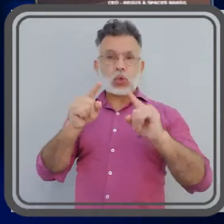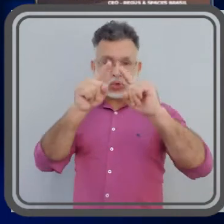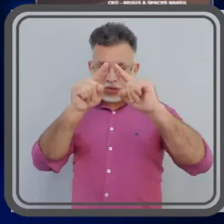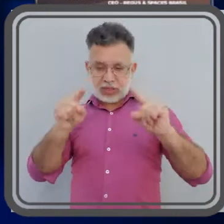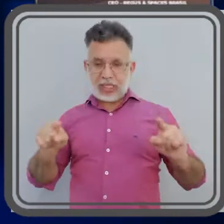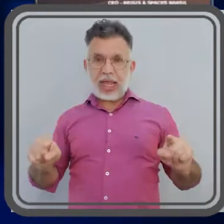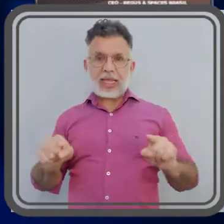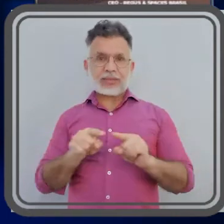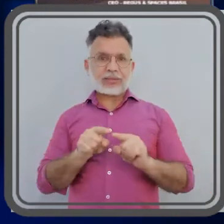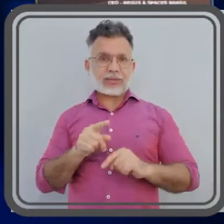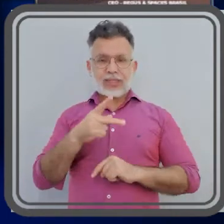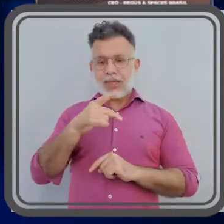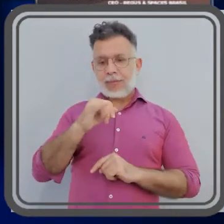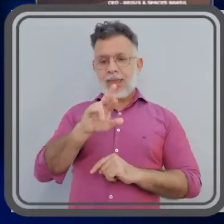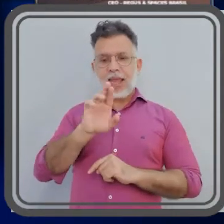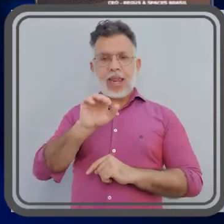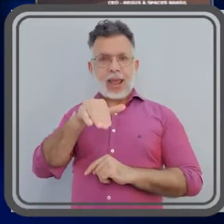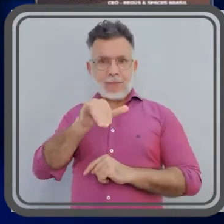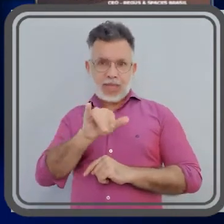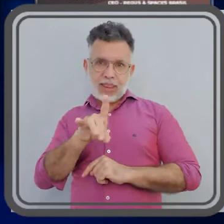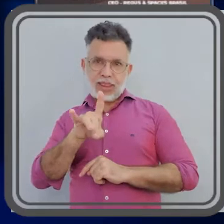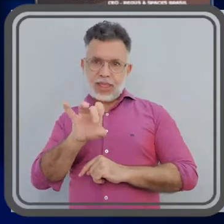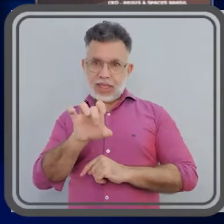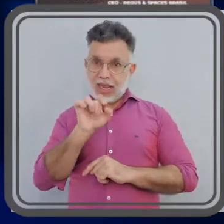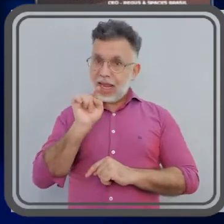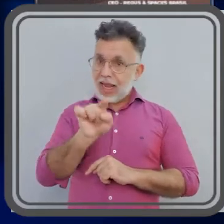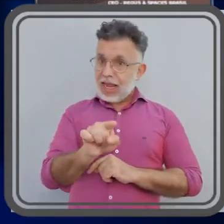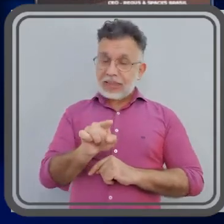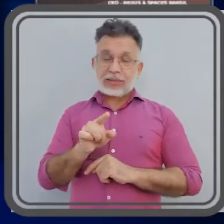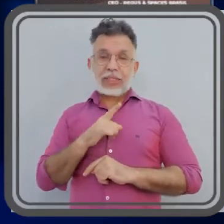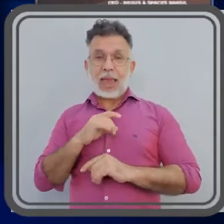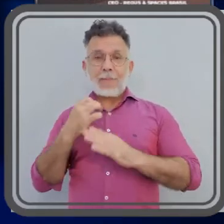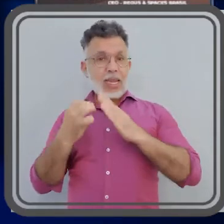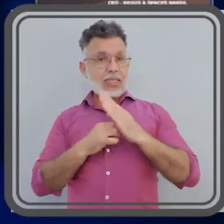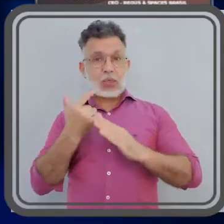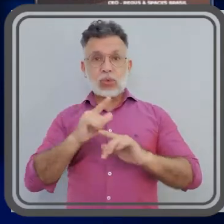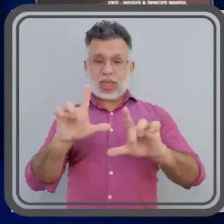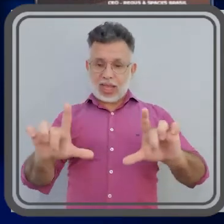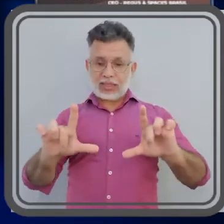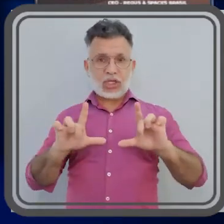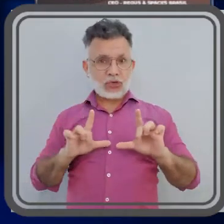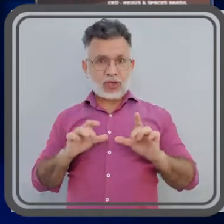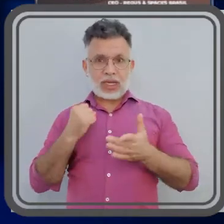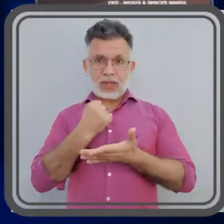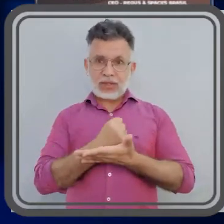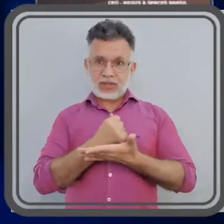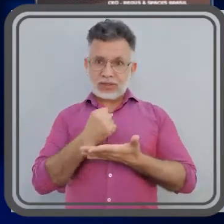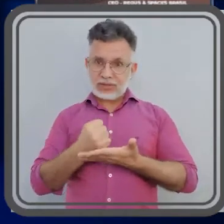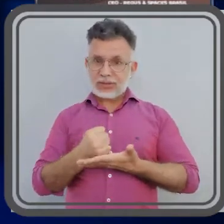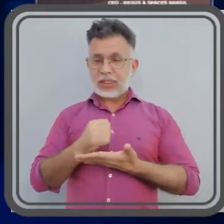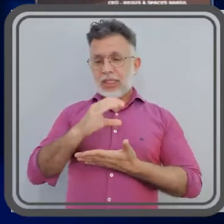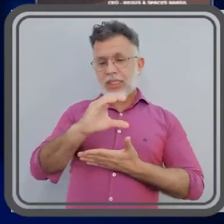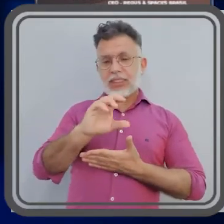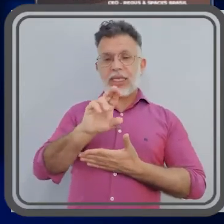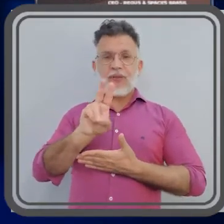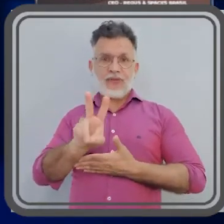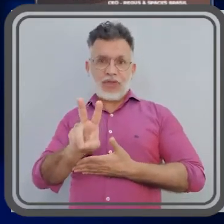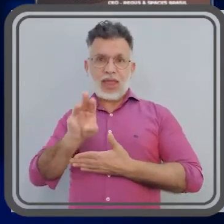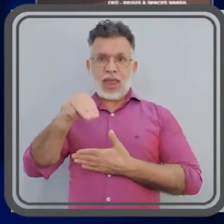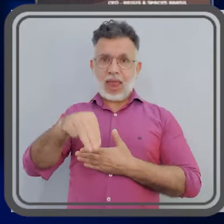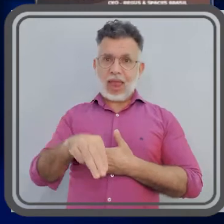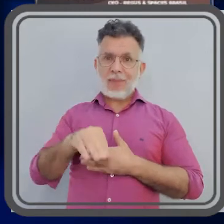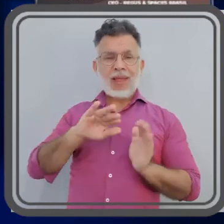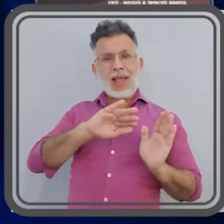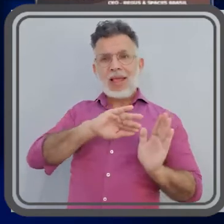Cara, se a empresa não tem certificação da CVM, cara, fica fora.